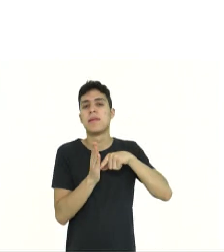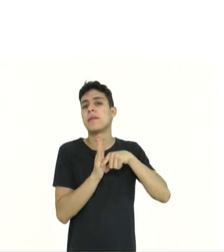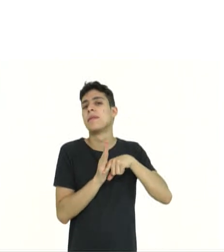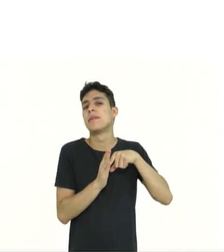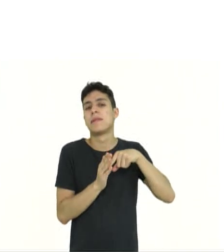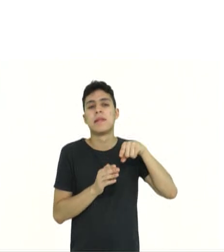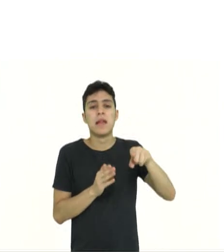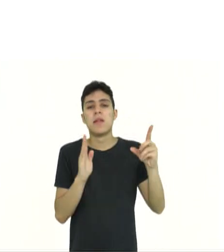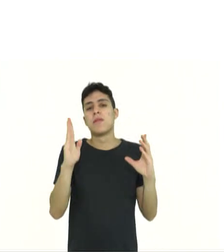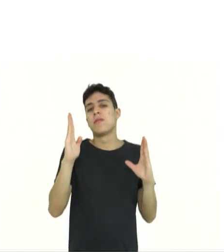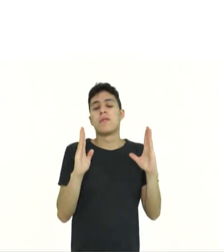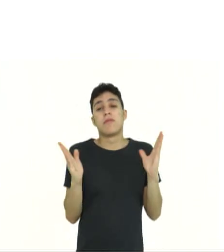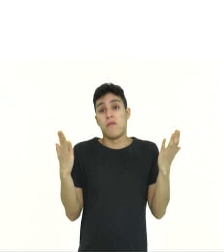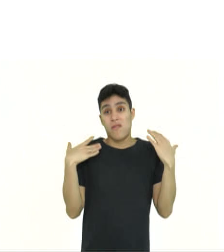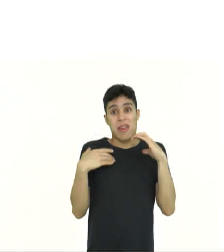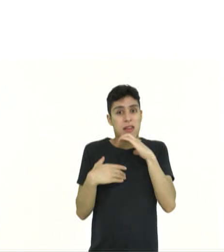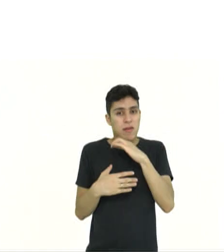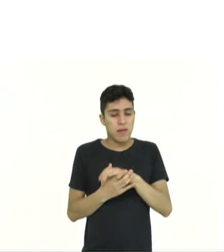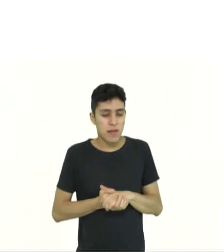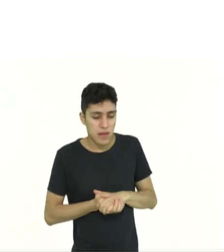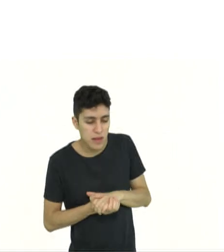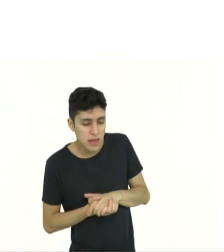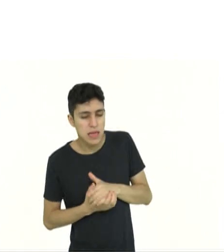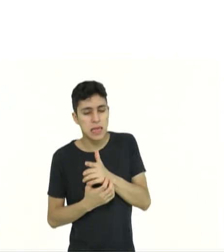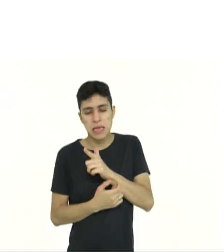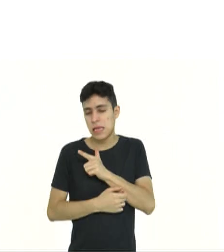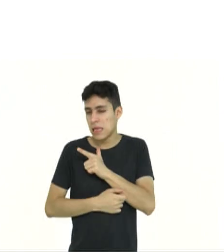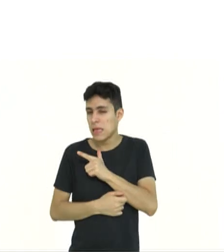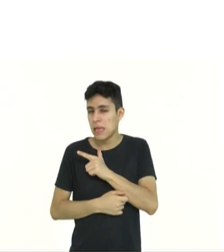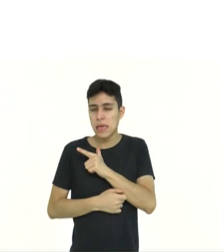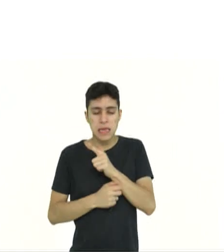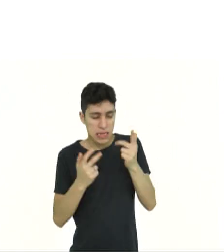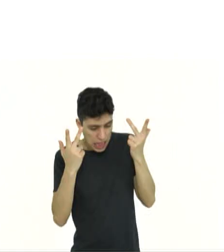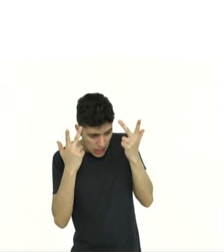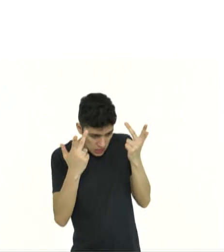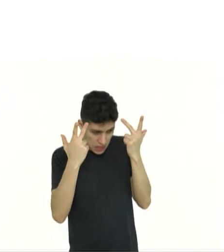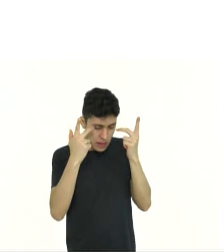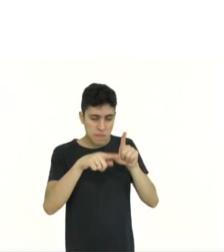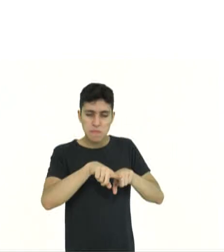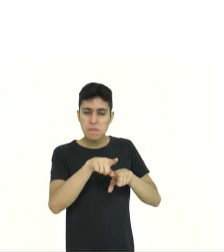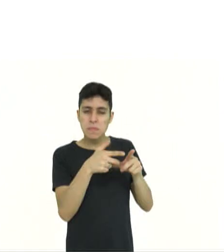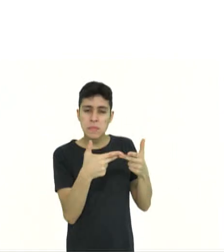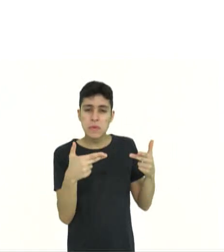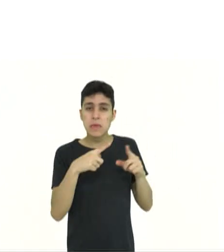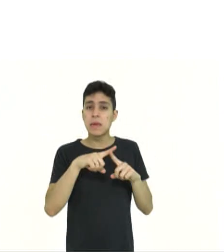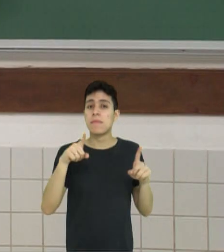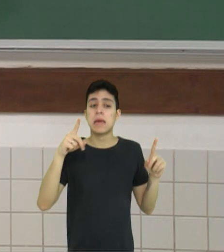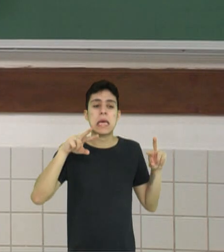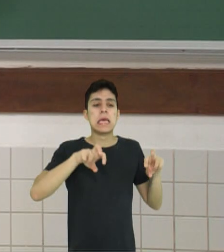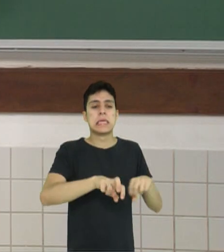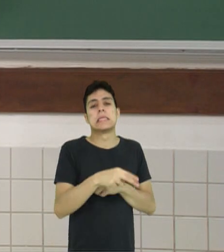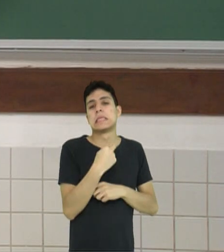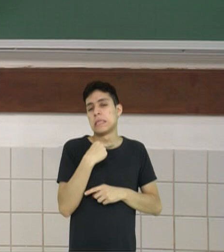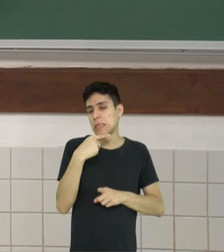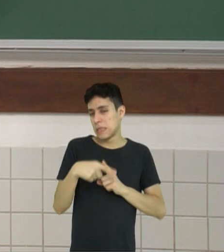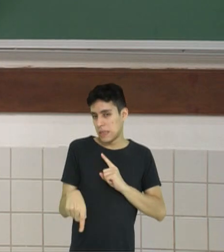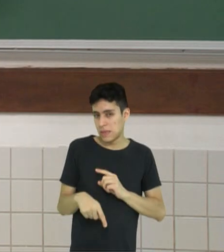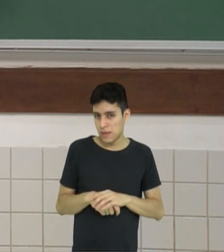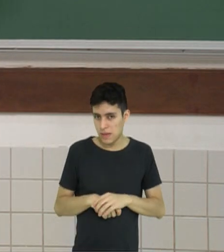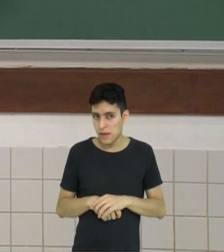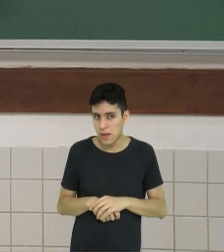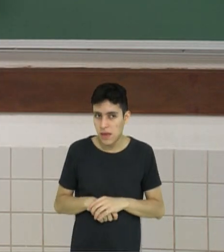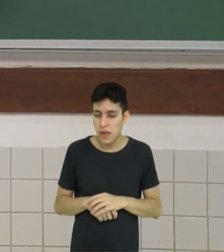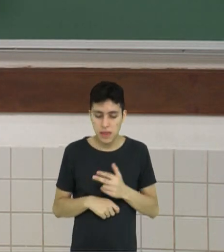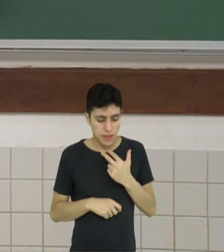continente durante o verão. Eles têm diversos recursos naturais, porém, a exploração é proibida, é